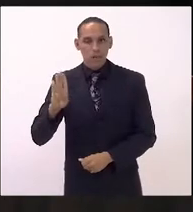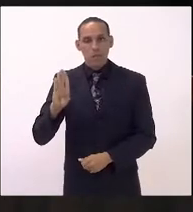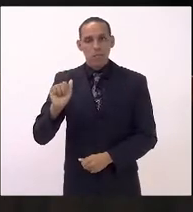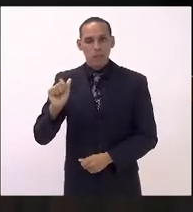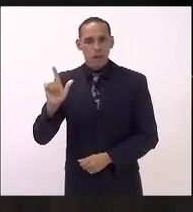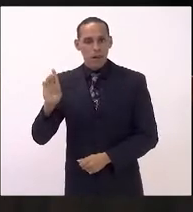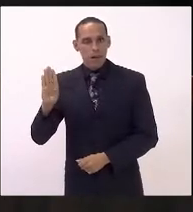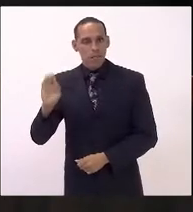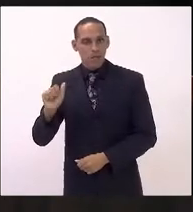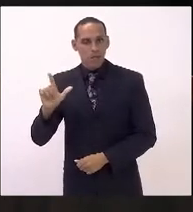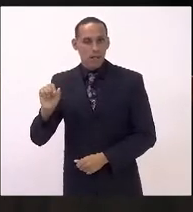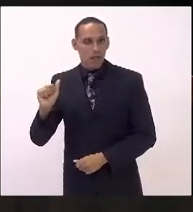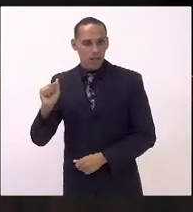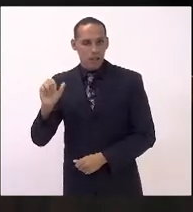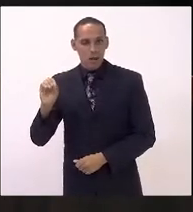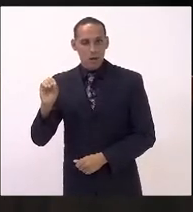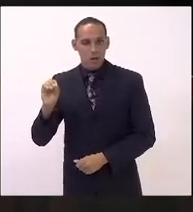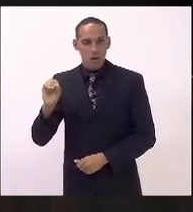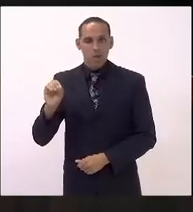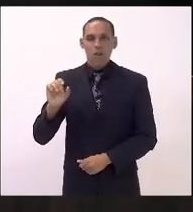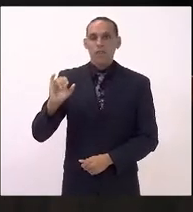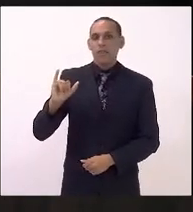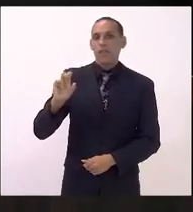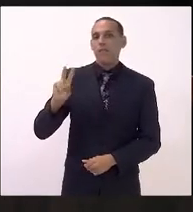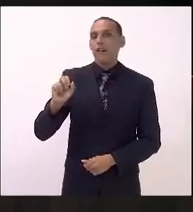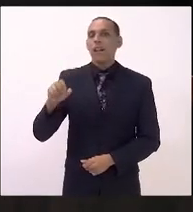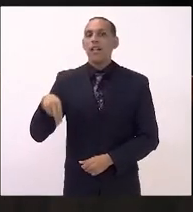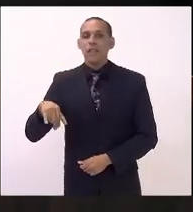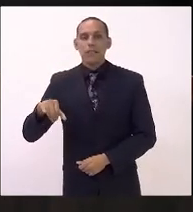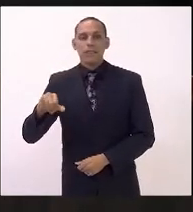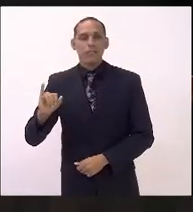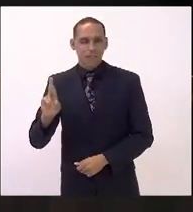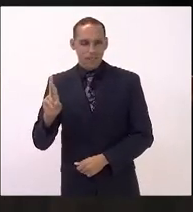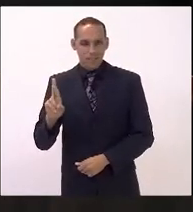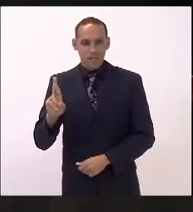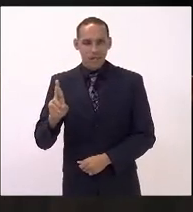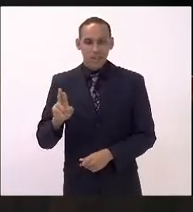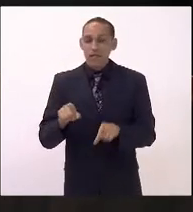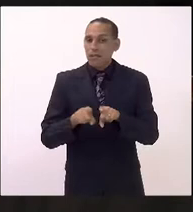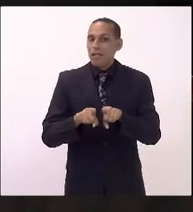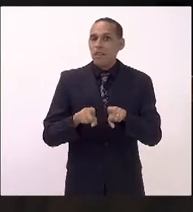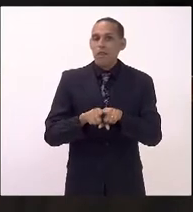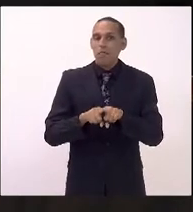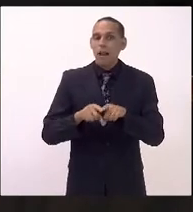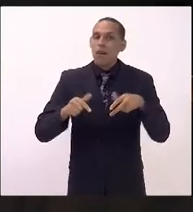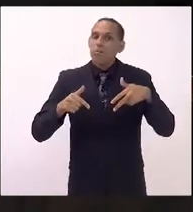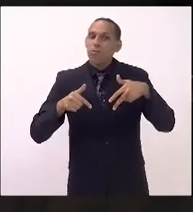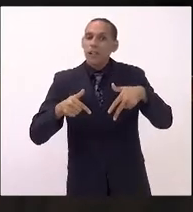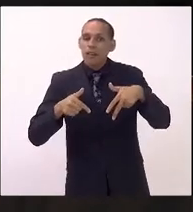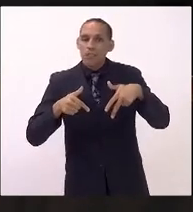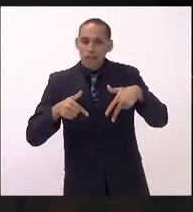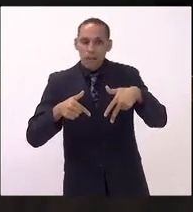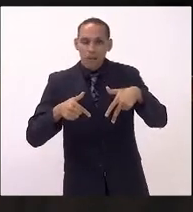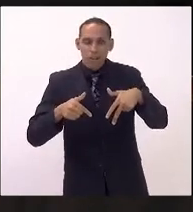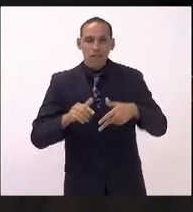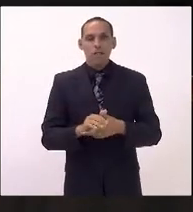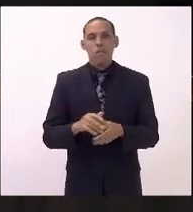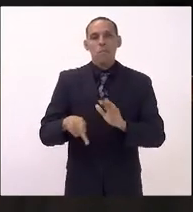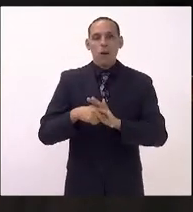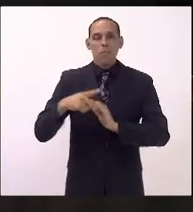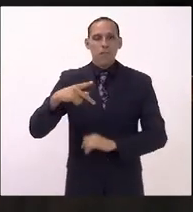Babalaô Ivanir dos Santos, de Crolesto Posquier, militante da Juventude Socialista do